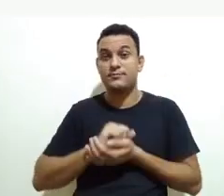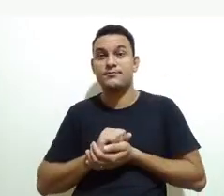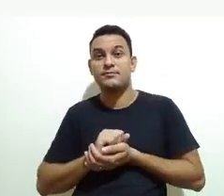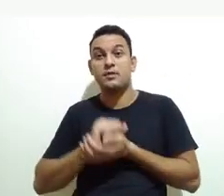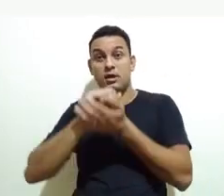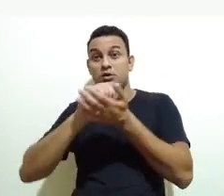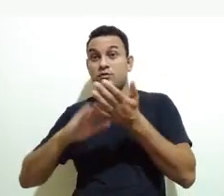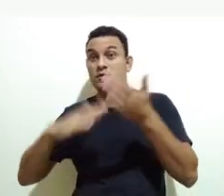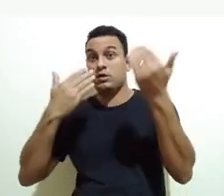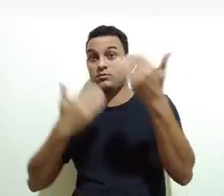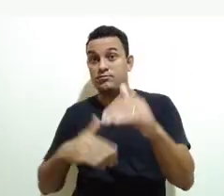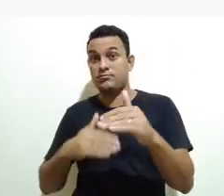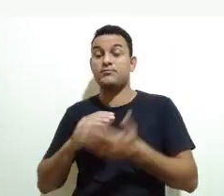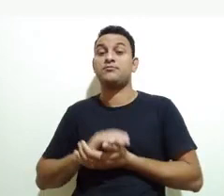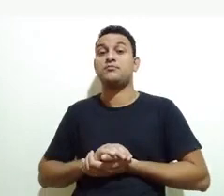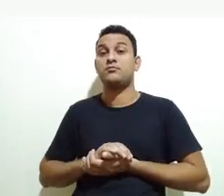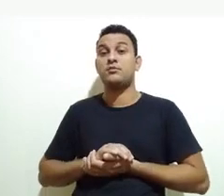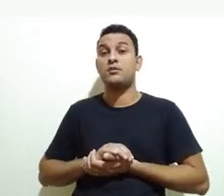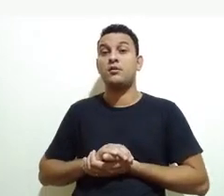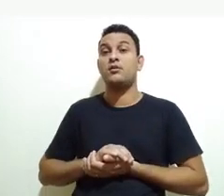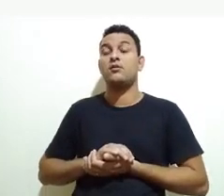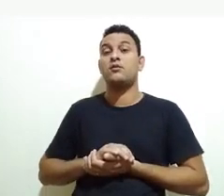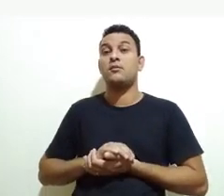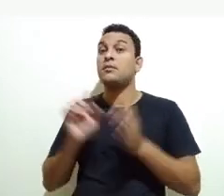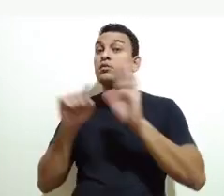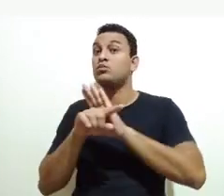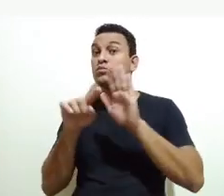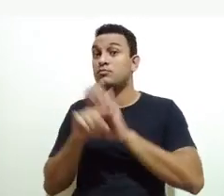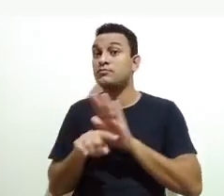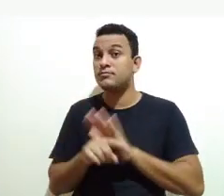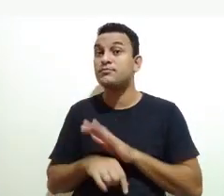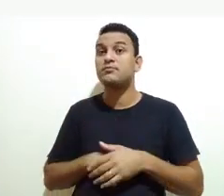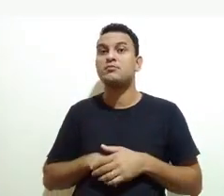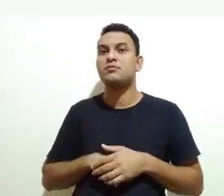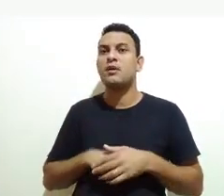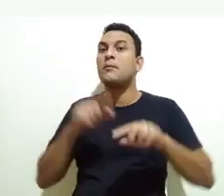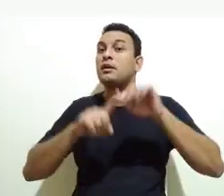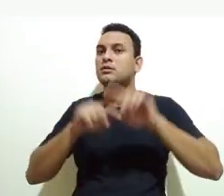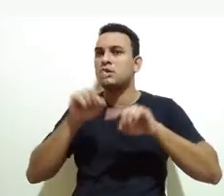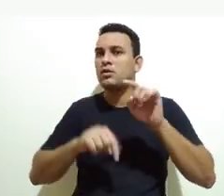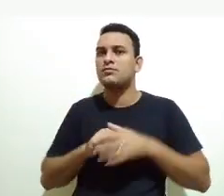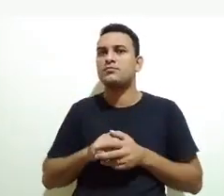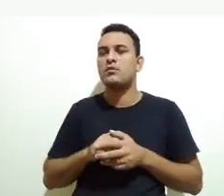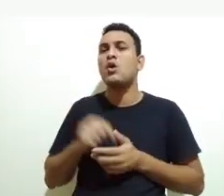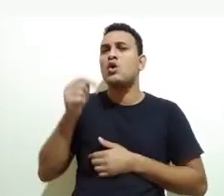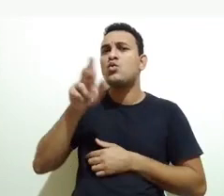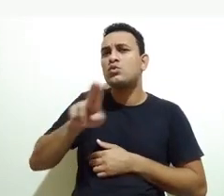de atividades, como Atividade, Atividade com Teste,